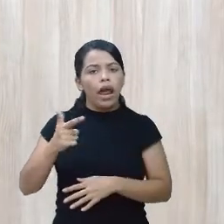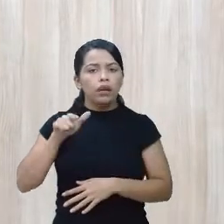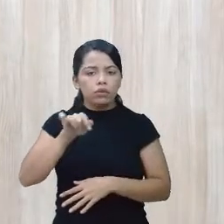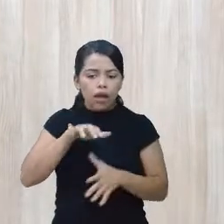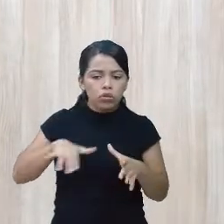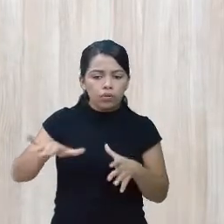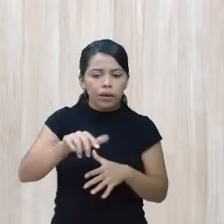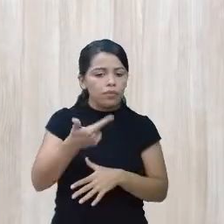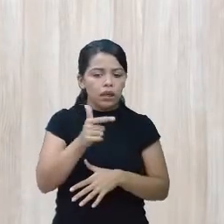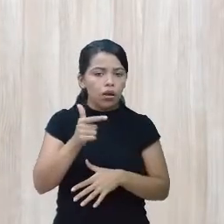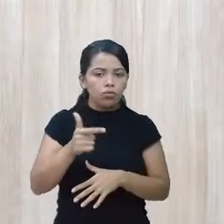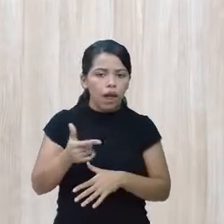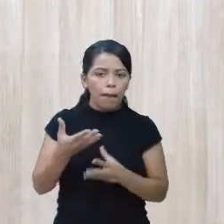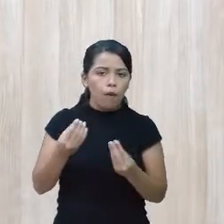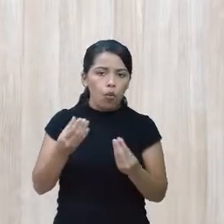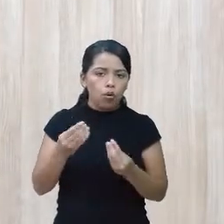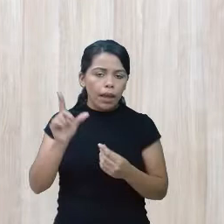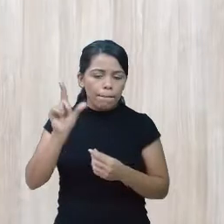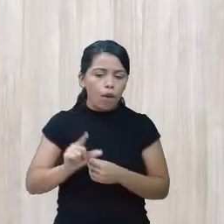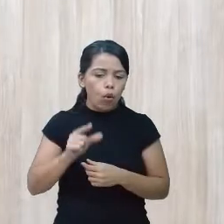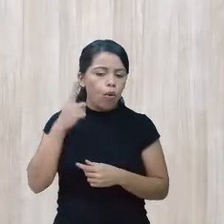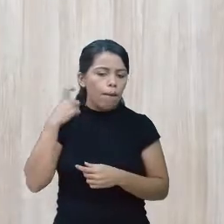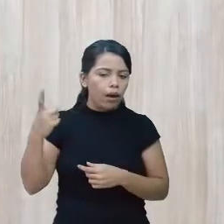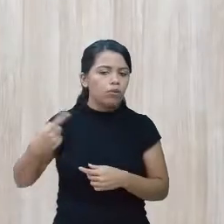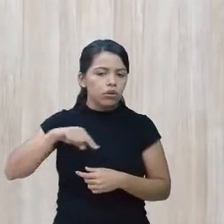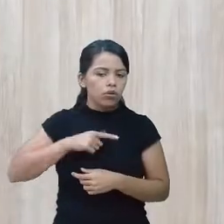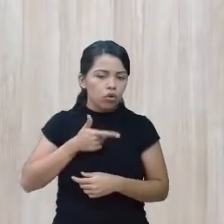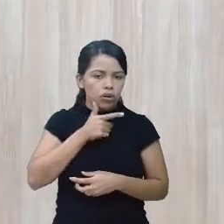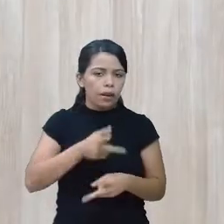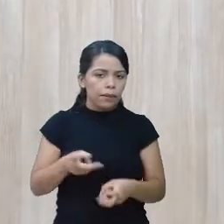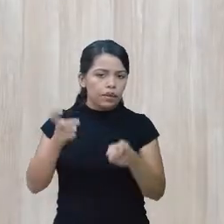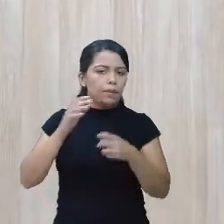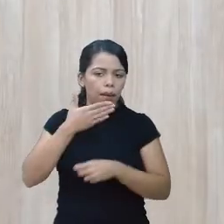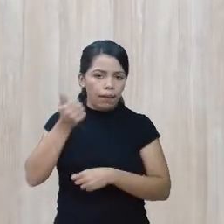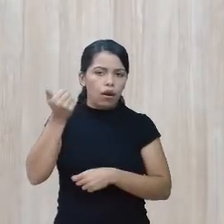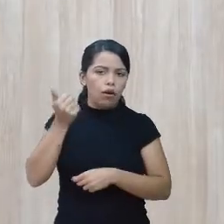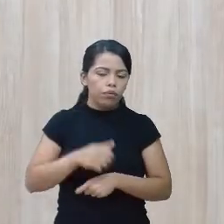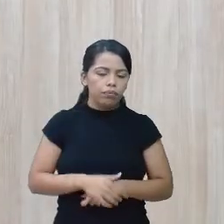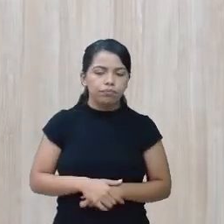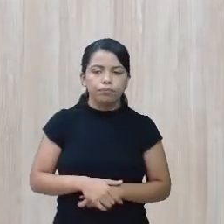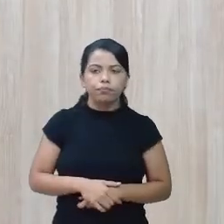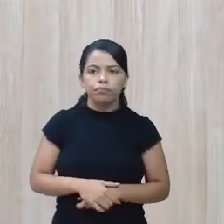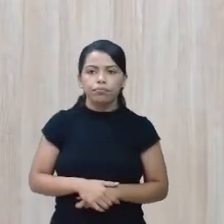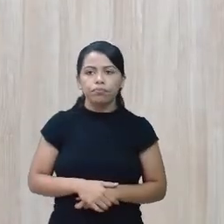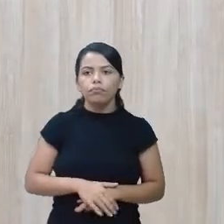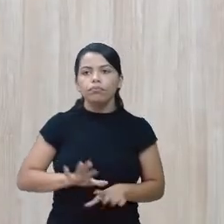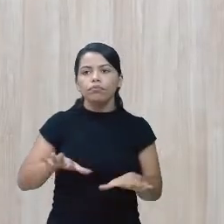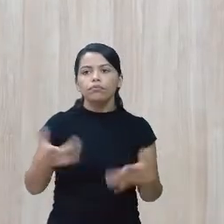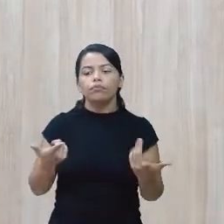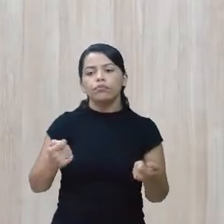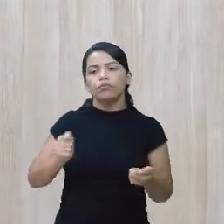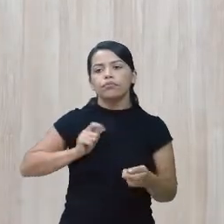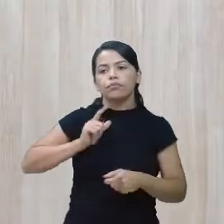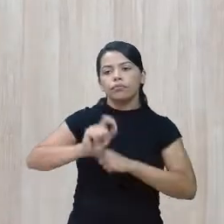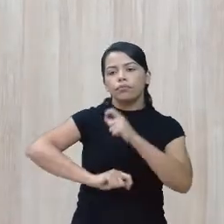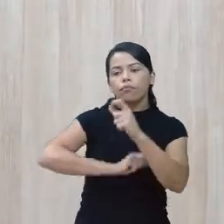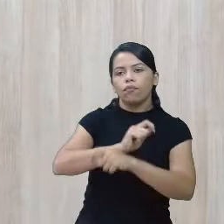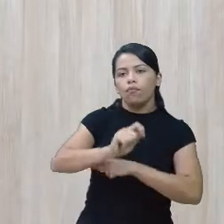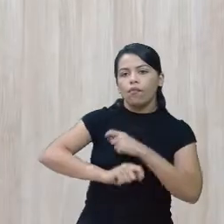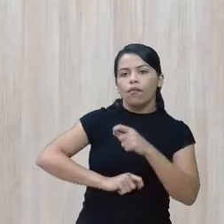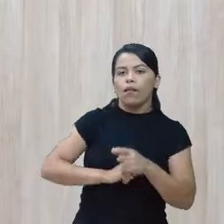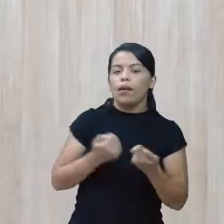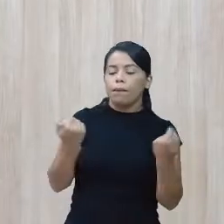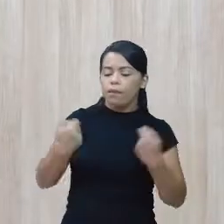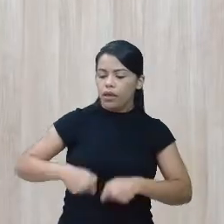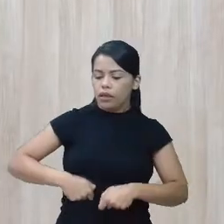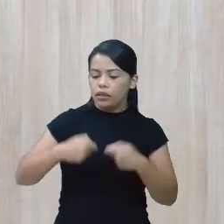mas a gente pode percebê-los também em outros lugares. E aí ele falava também da necessidade de você